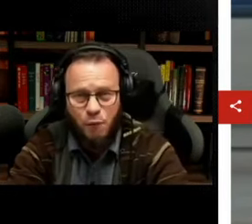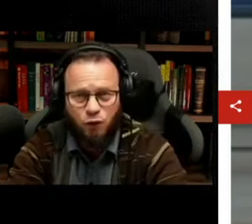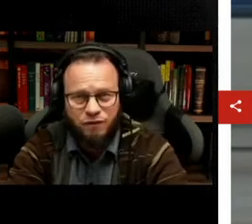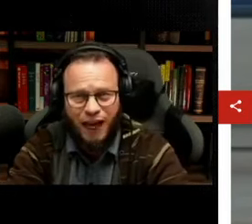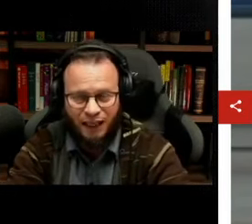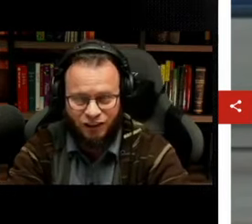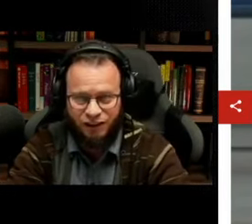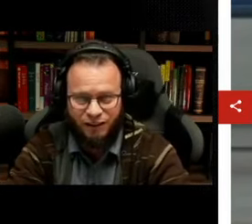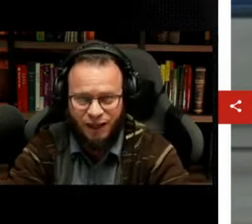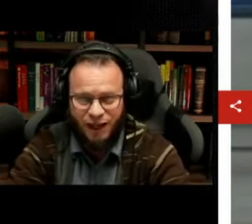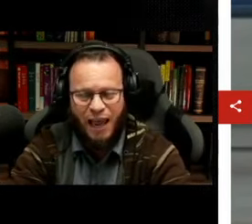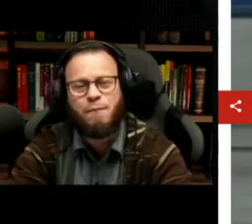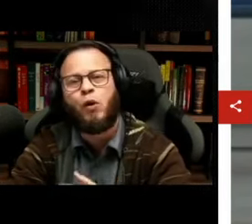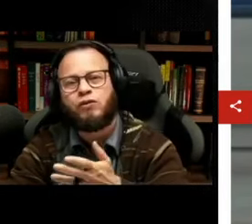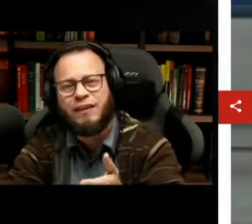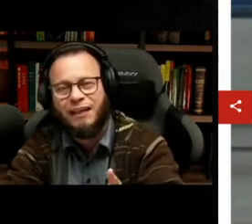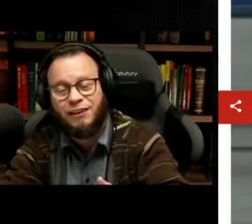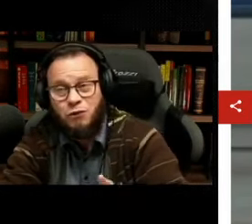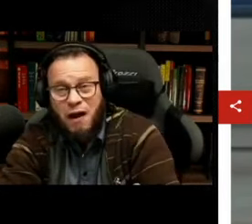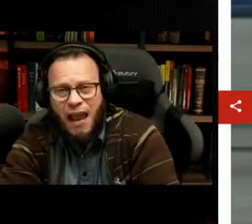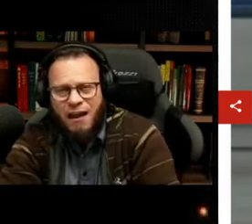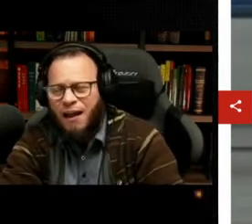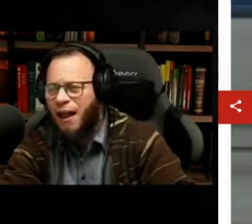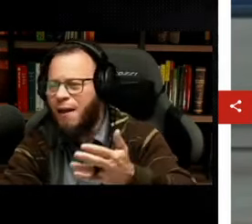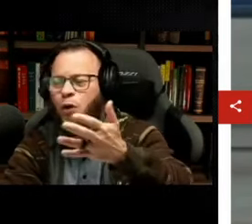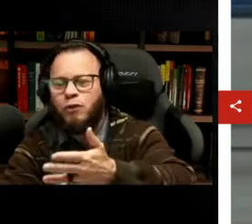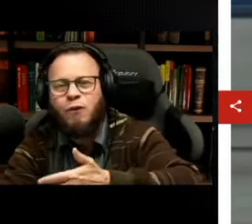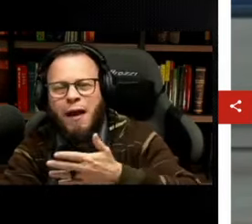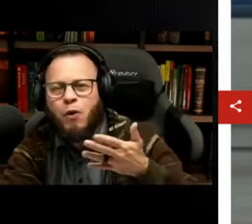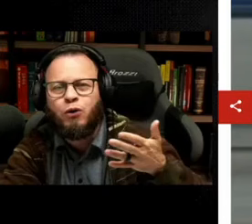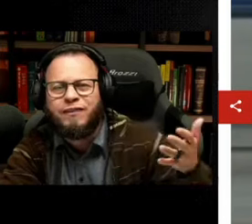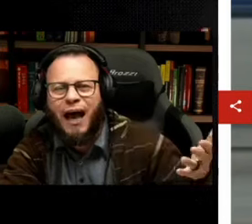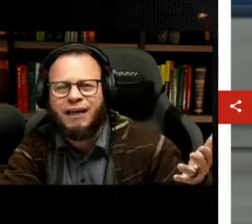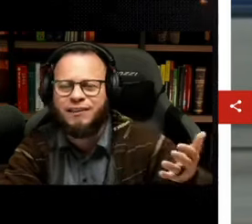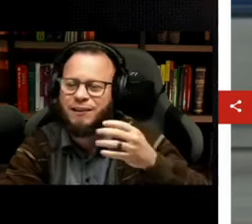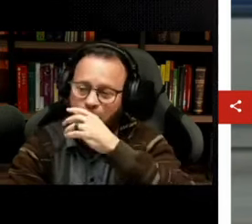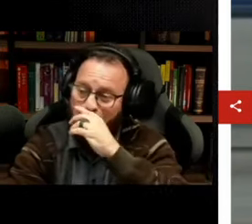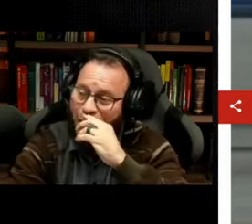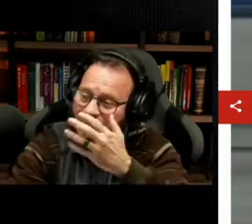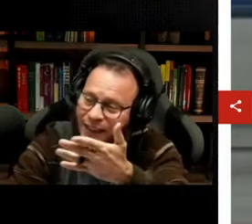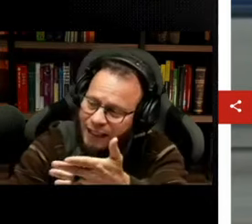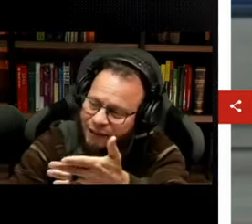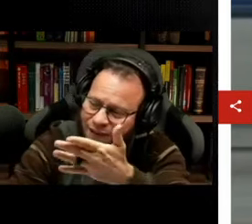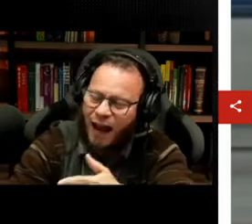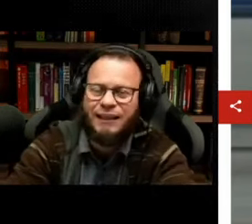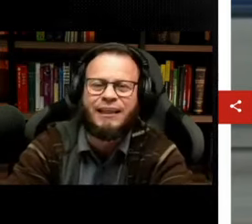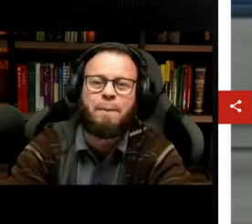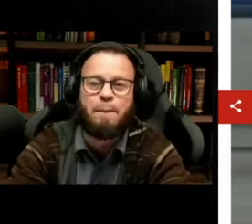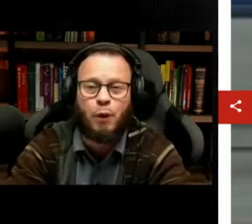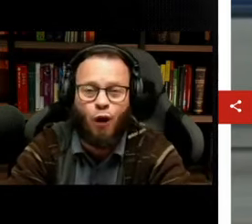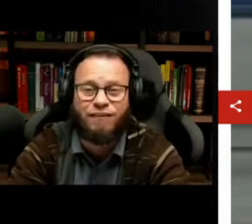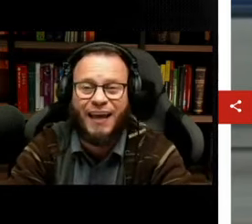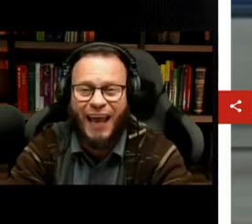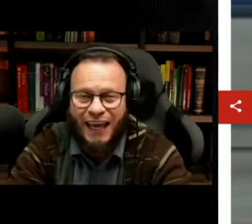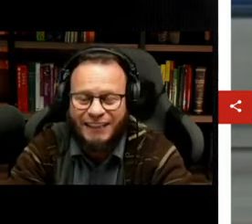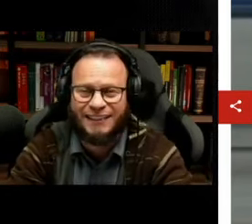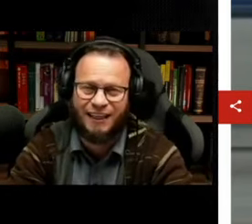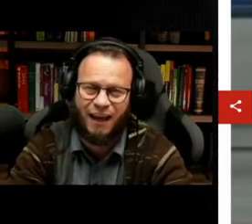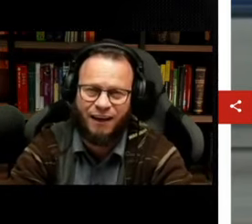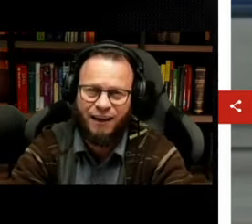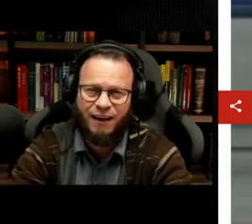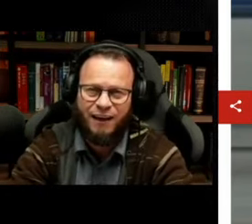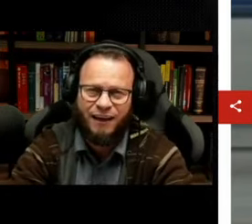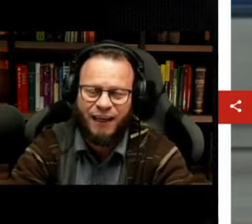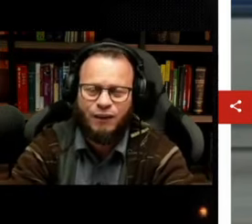13, é montagem, não é montagem, então tá aí, a prova é